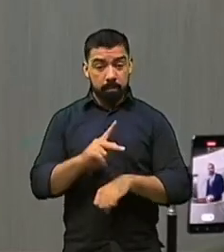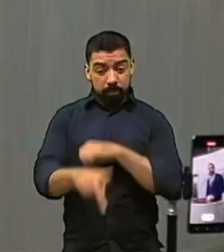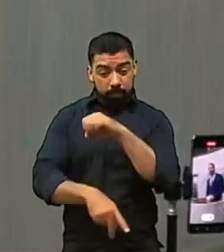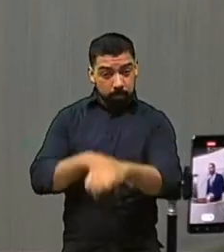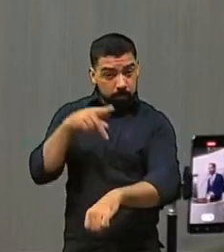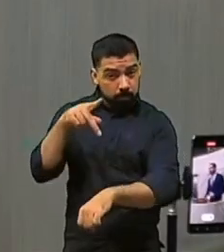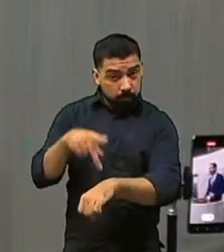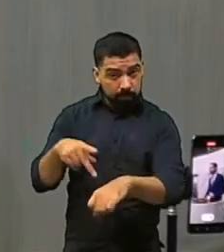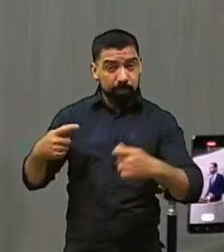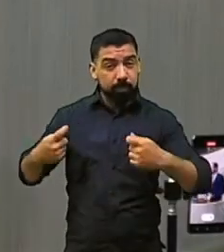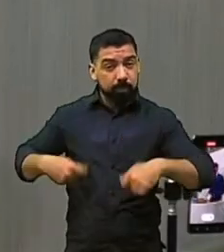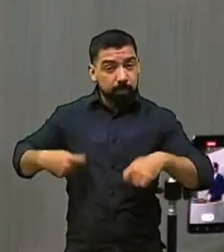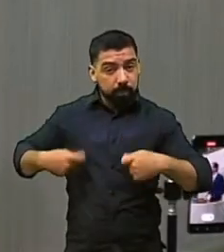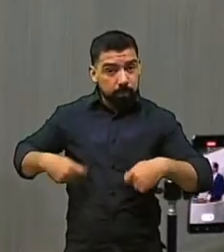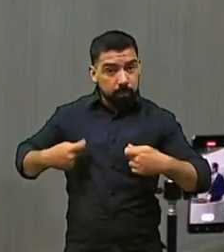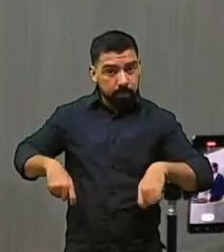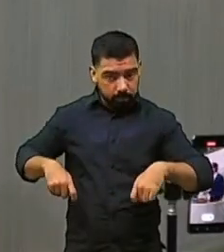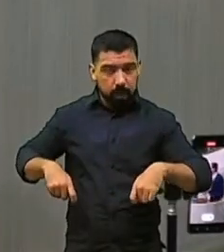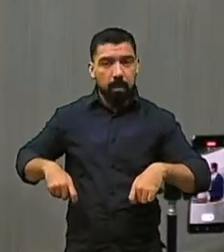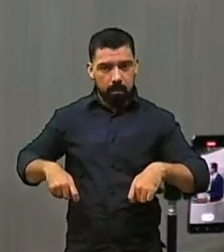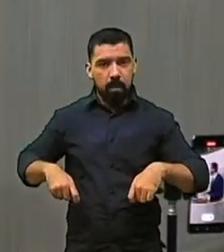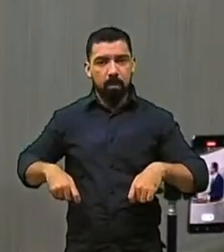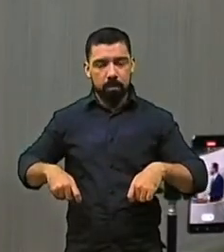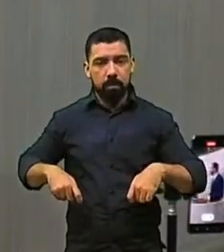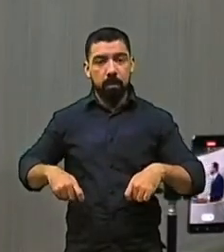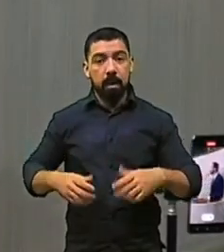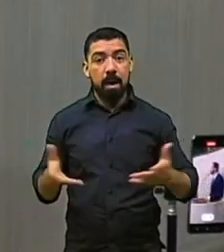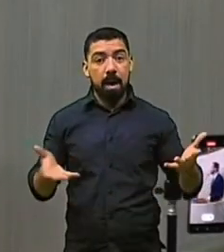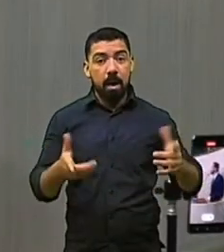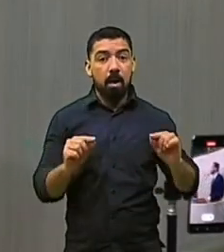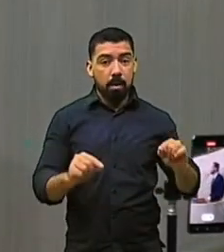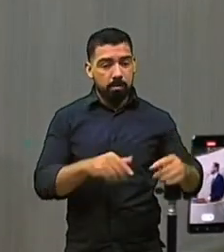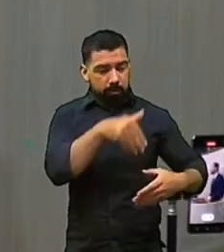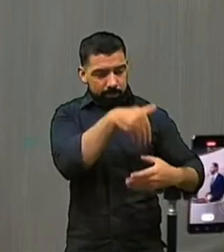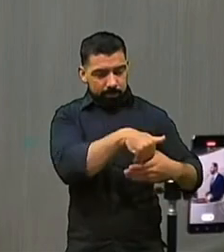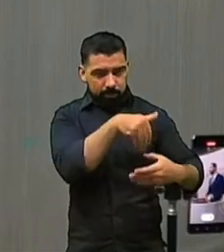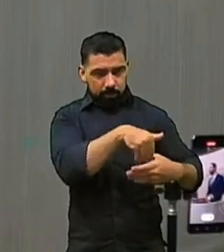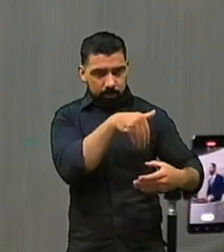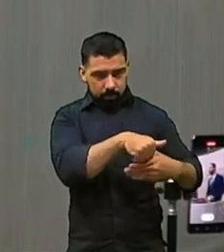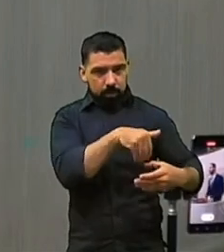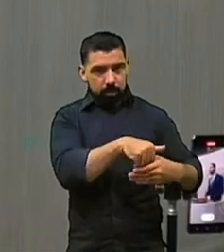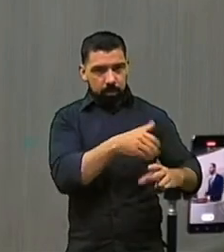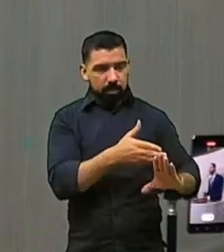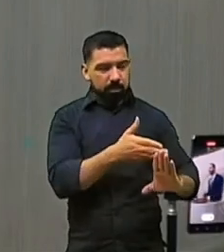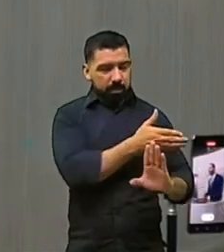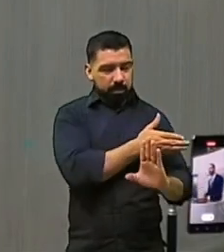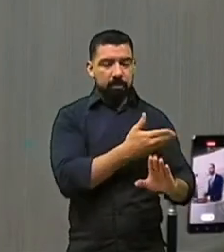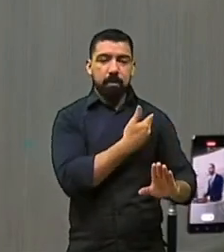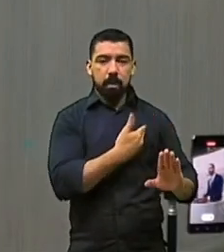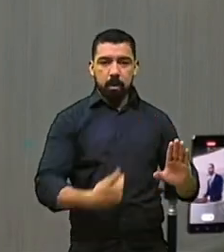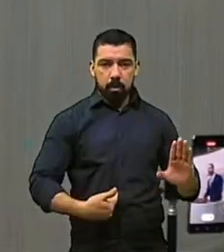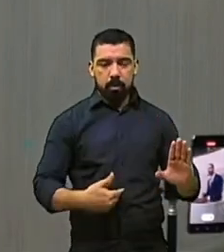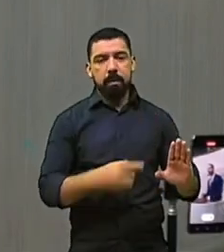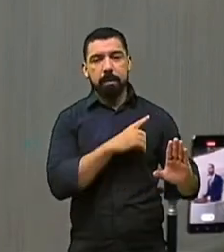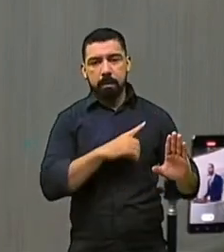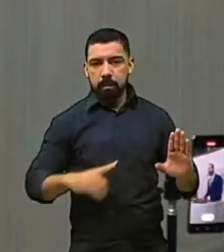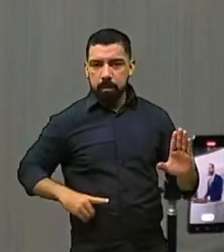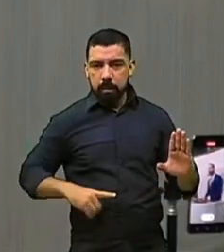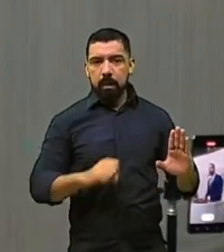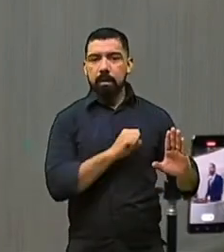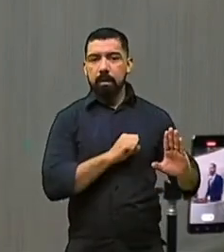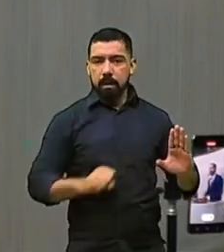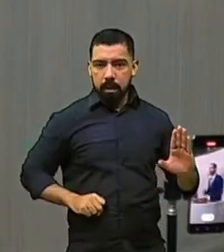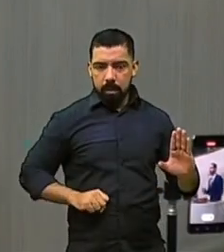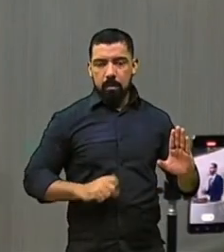país precisa emendar as eleições de governador, deputado, senador e